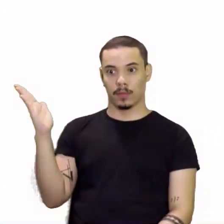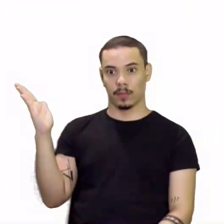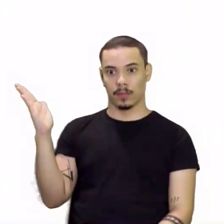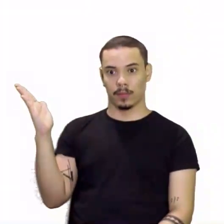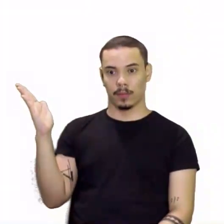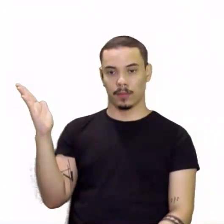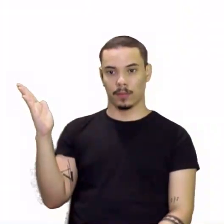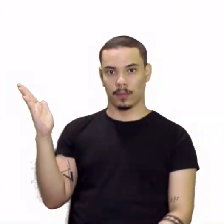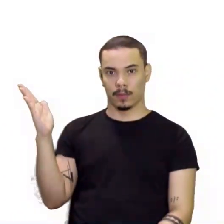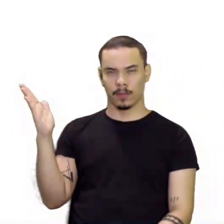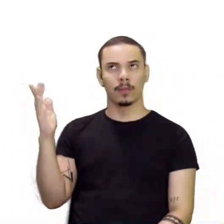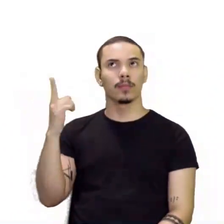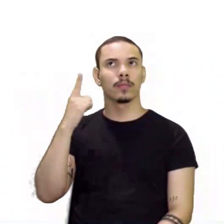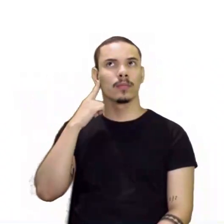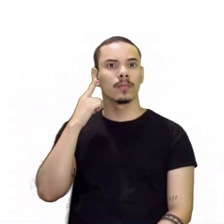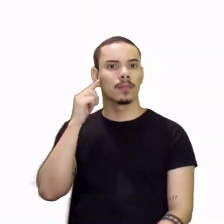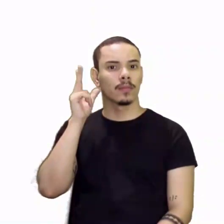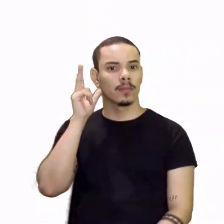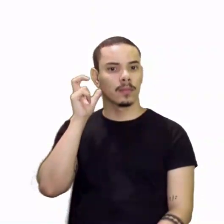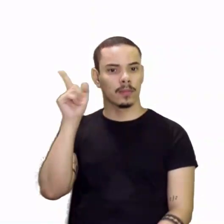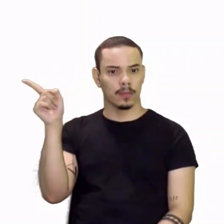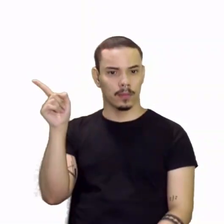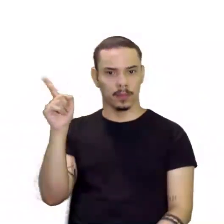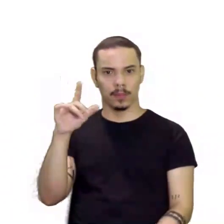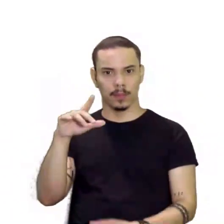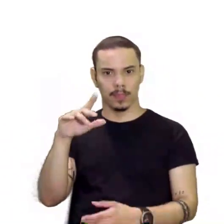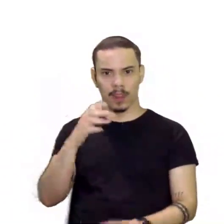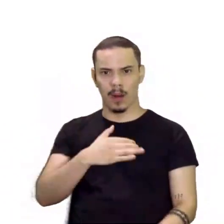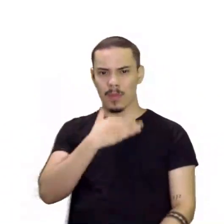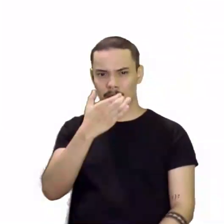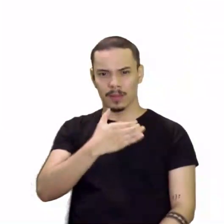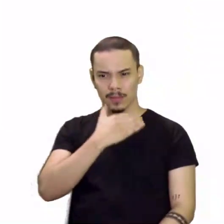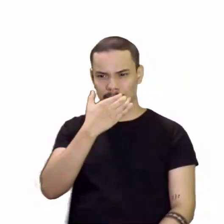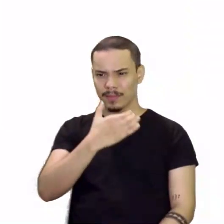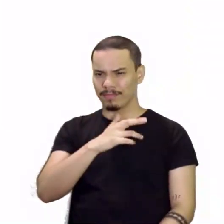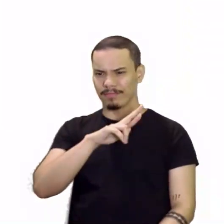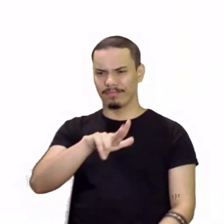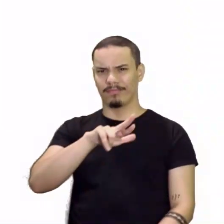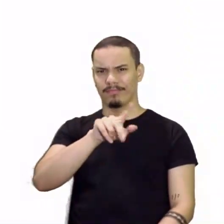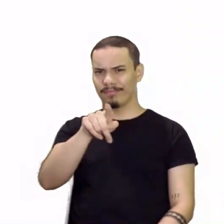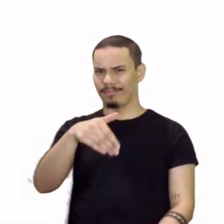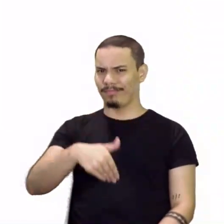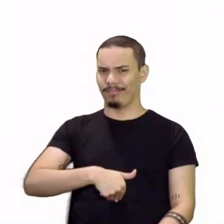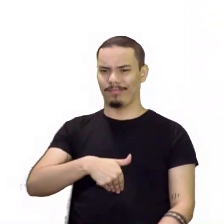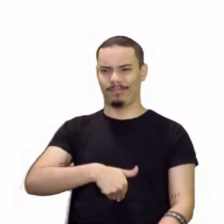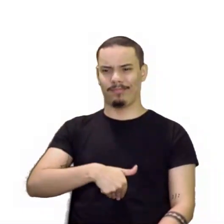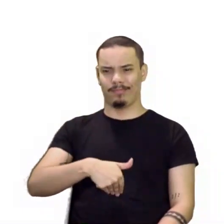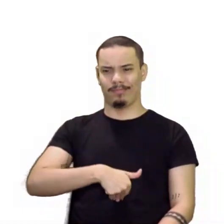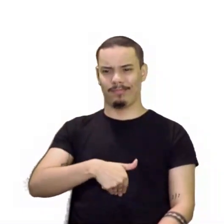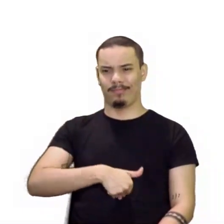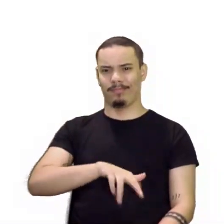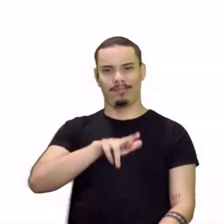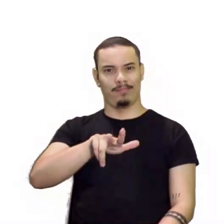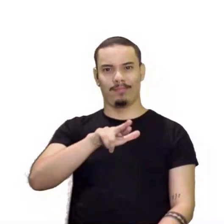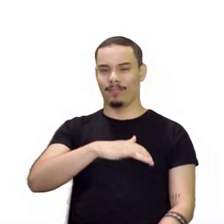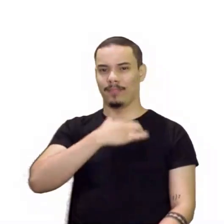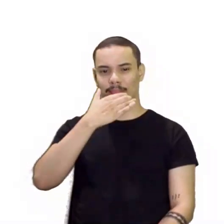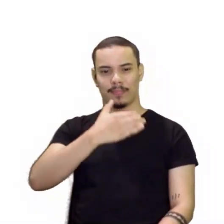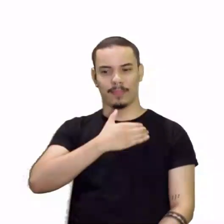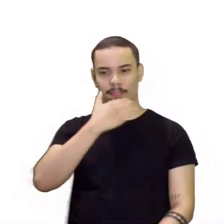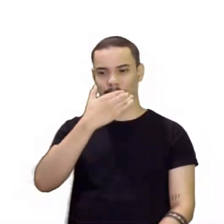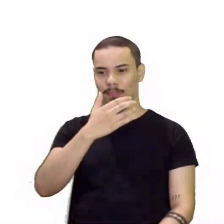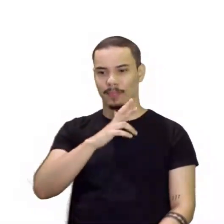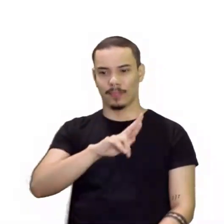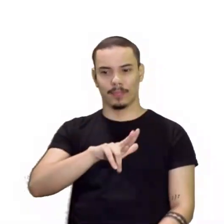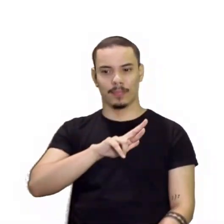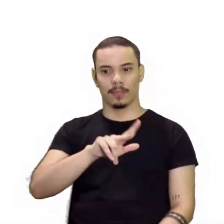Eu estou ouvindo que alguém está dizendo que é uma maçã. Não, não parece nem com maçã, tá? Tu tá com fome, tá? Nós temos aqui o que